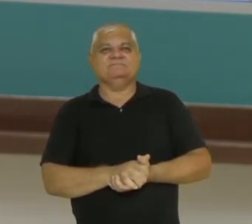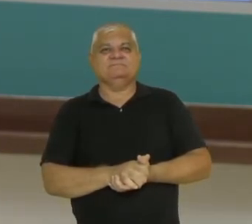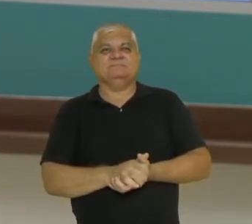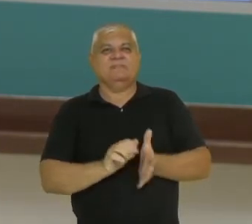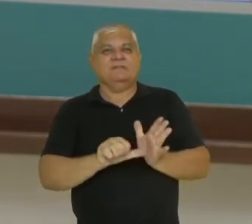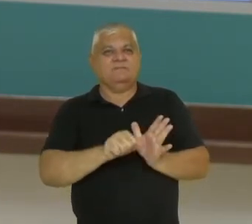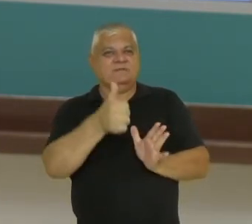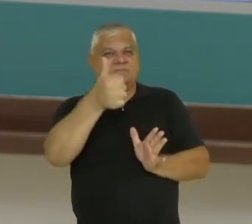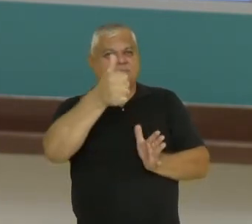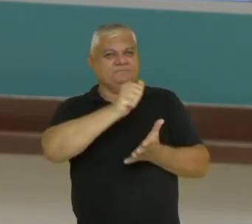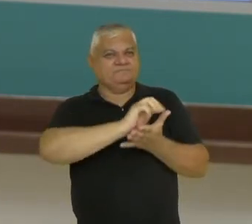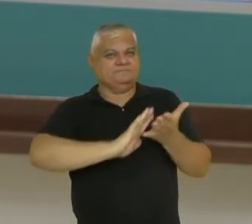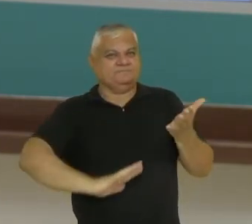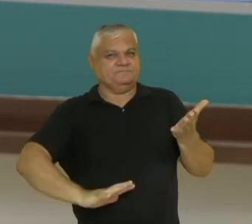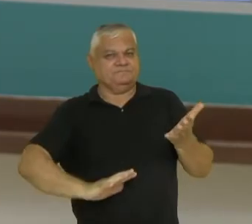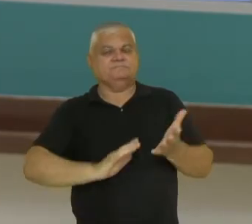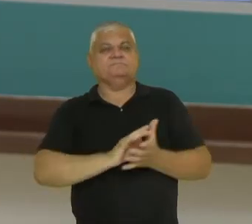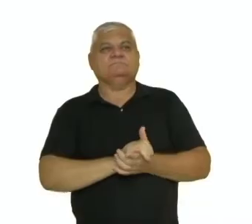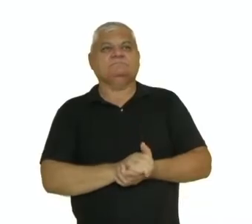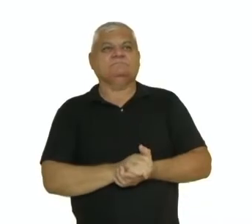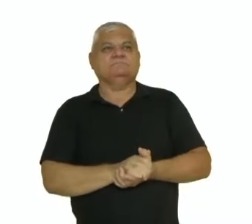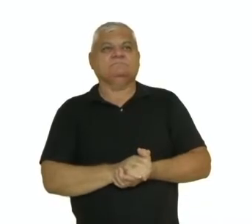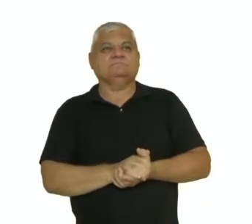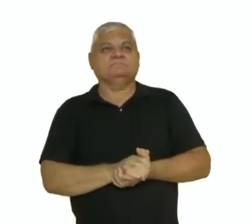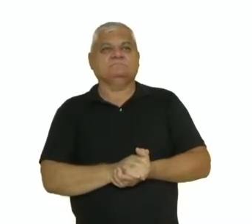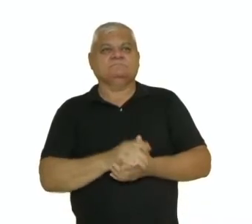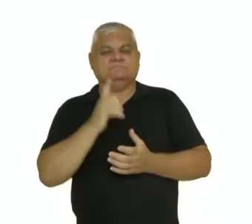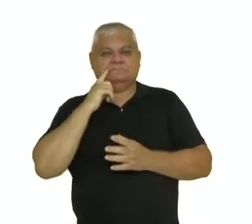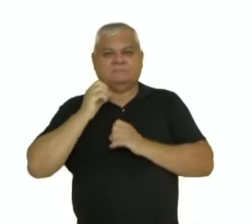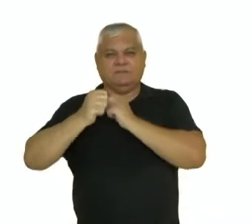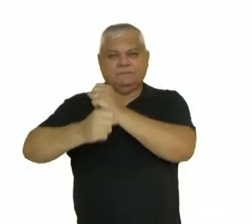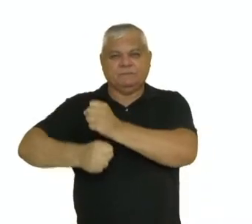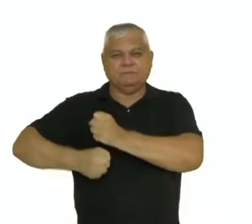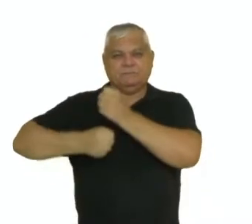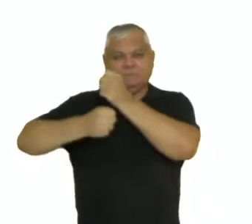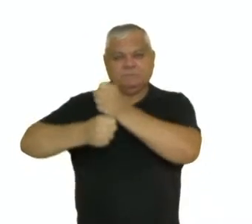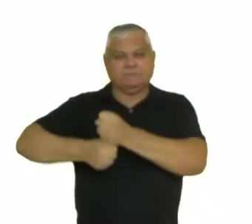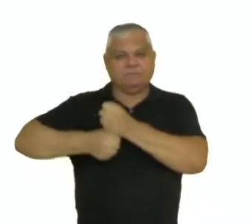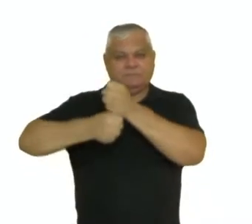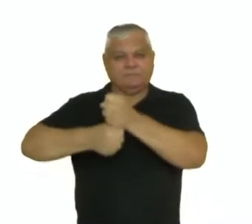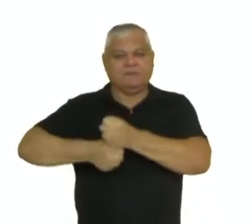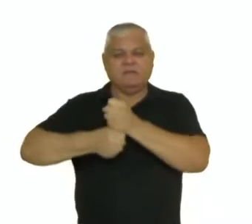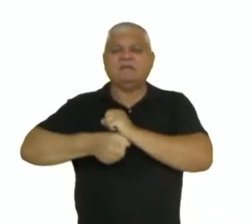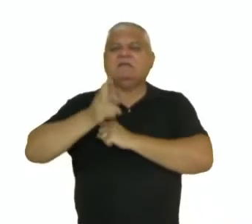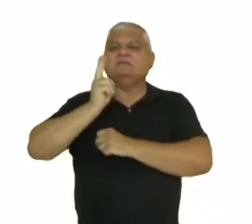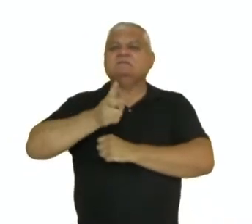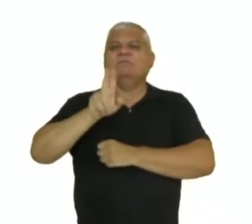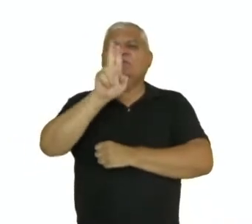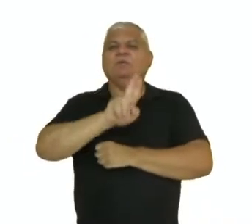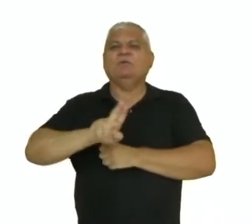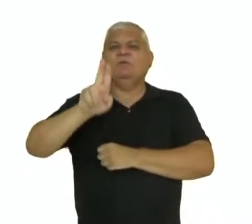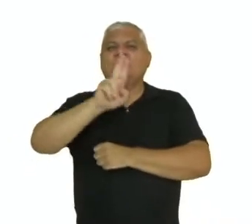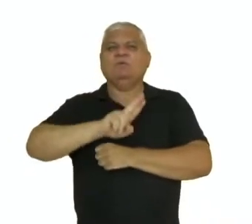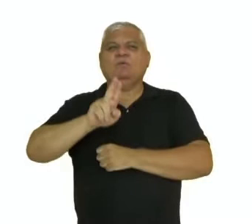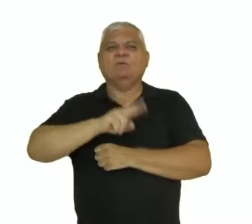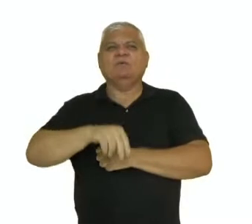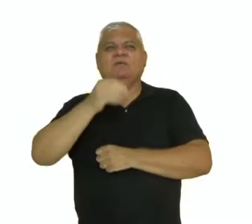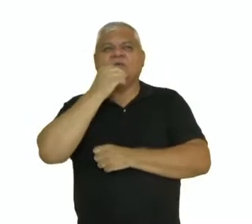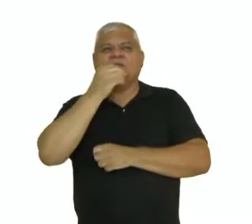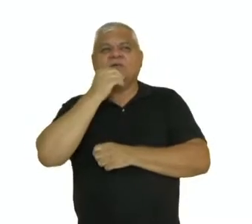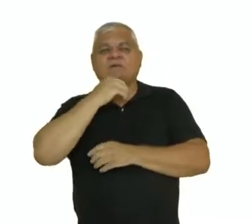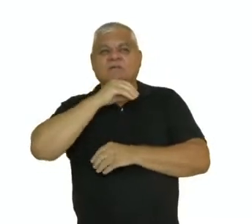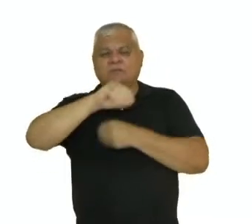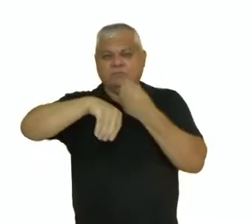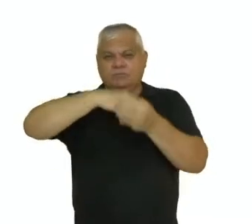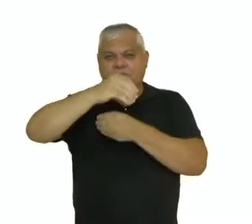Vamos fazer a atividade 1 agora? Olha só. Nos botes salva-vidas, comumente se utiliza hidreto de lítio para compor a